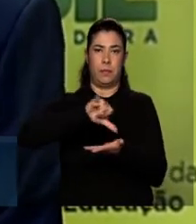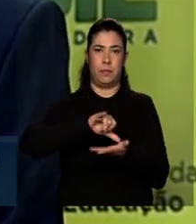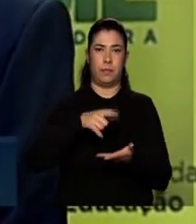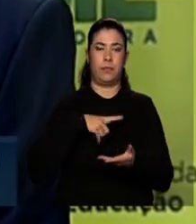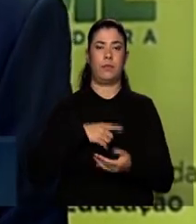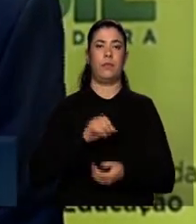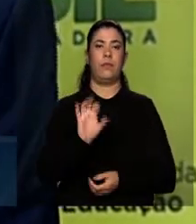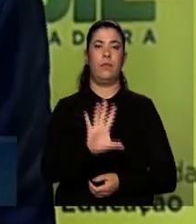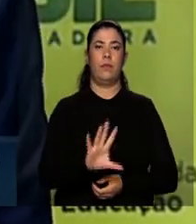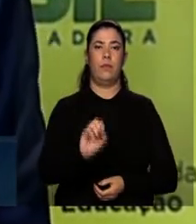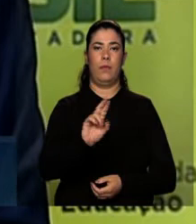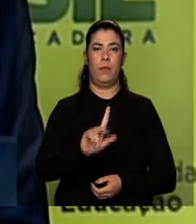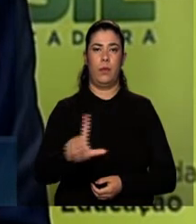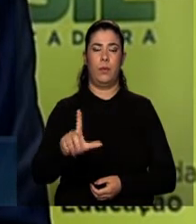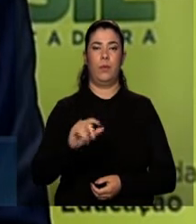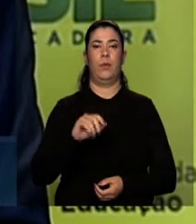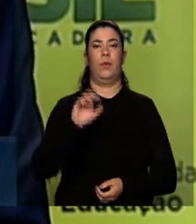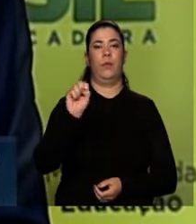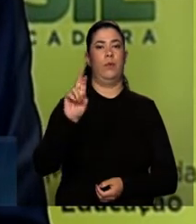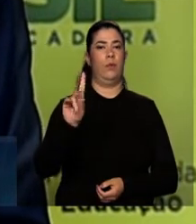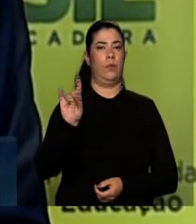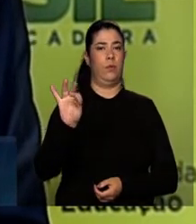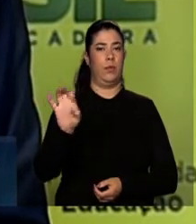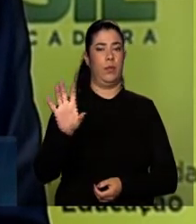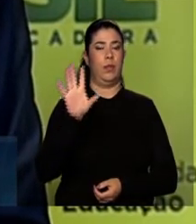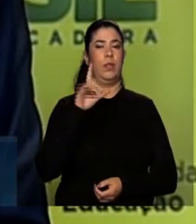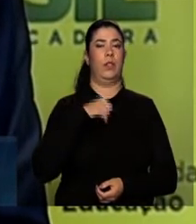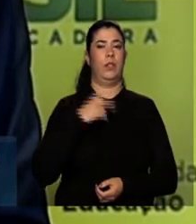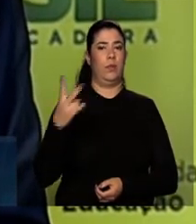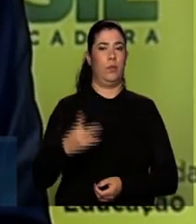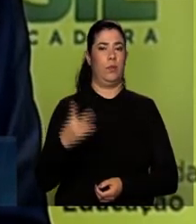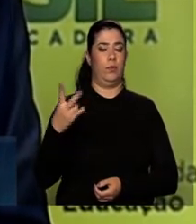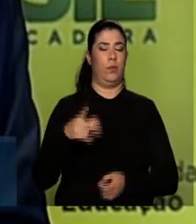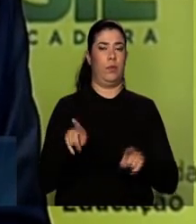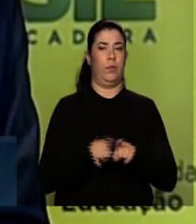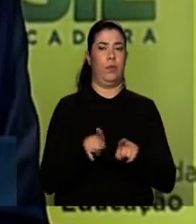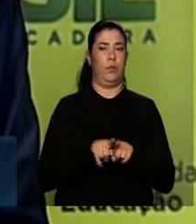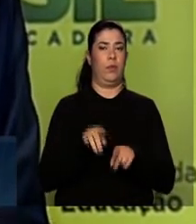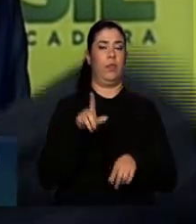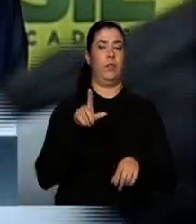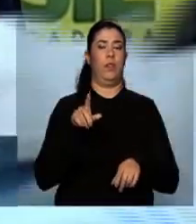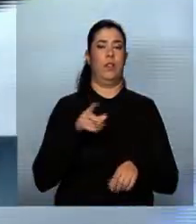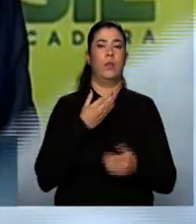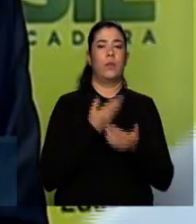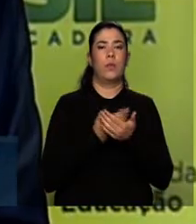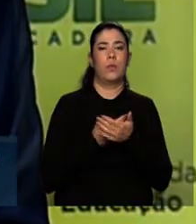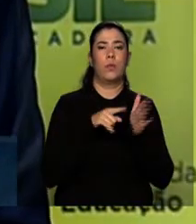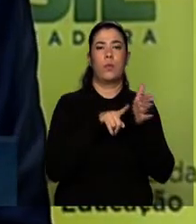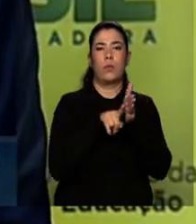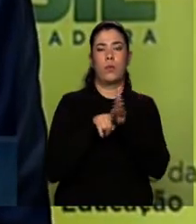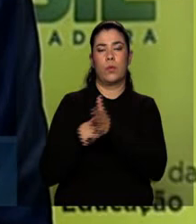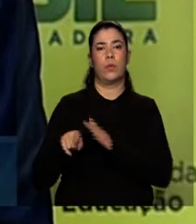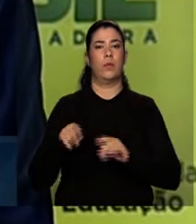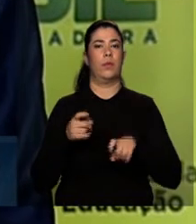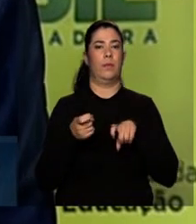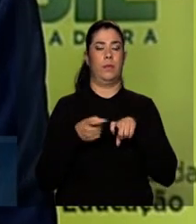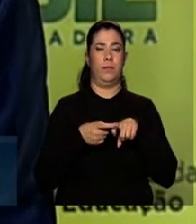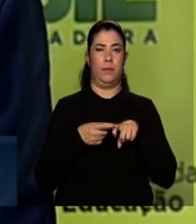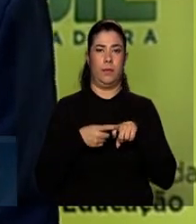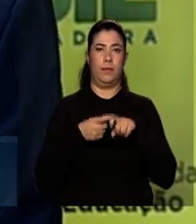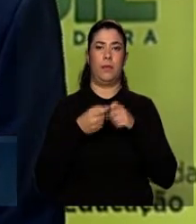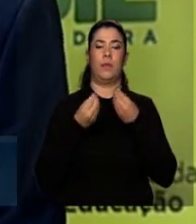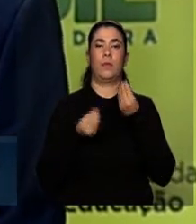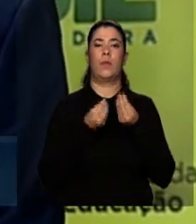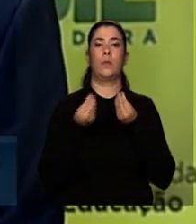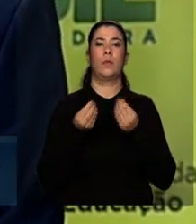sul, sudeste, e nós todos entendemos, e os estudos na área de educação médica mostram isso,